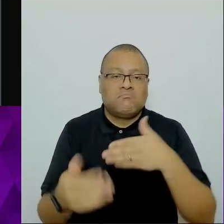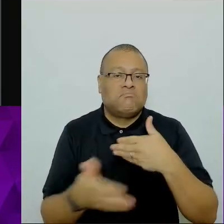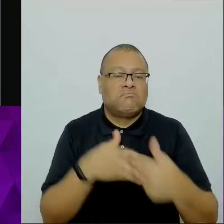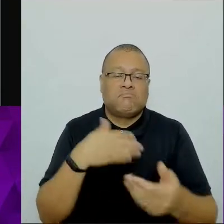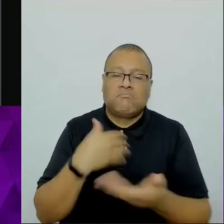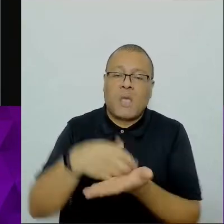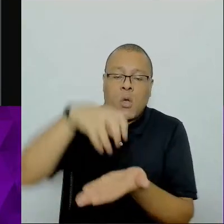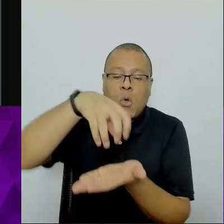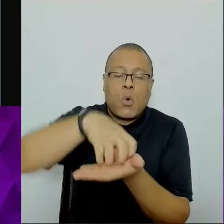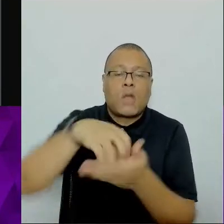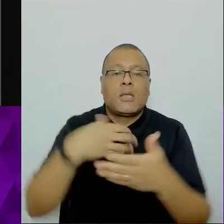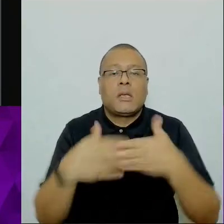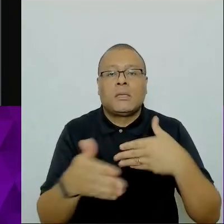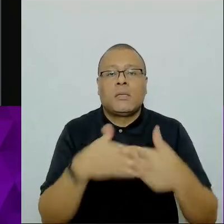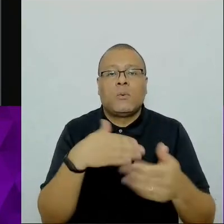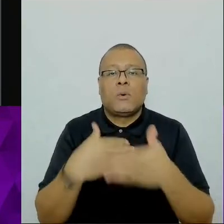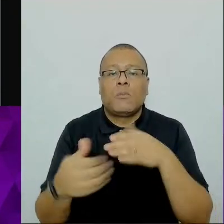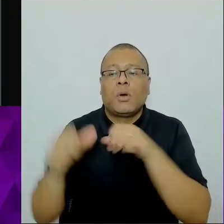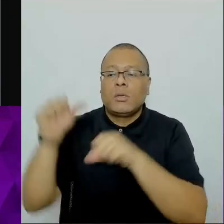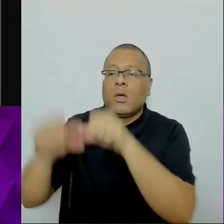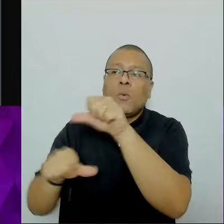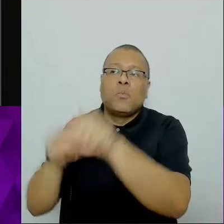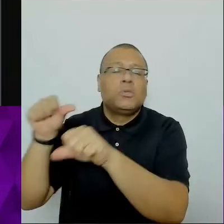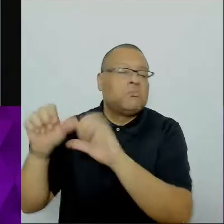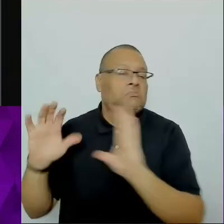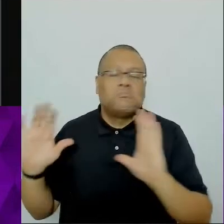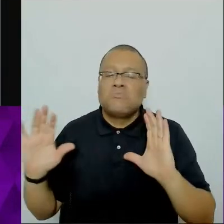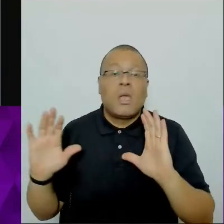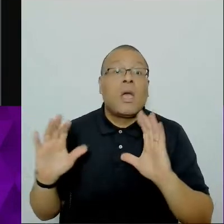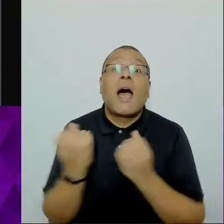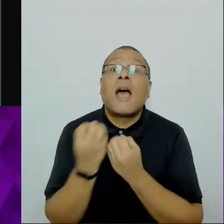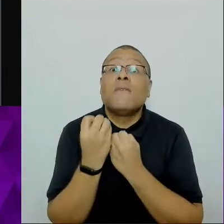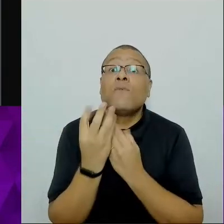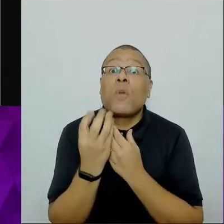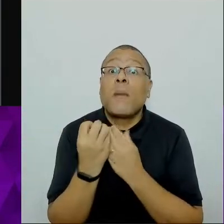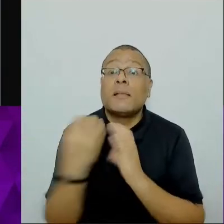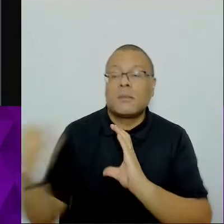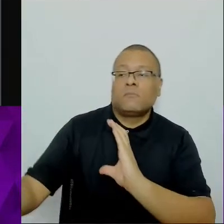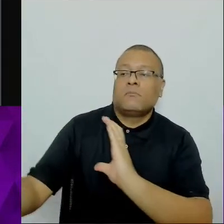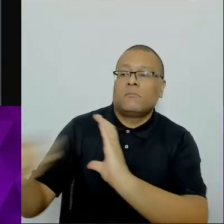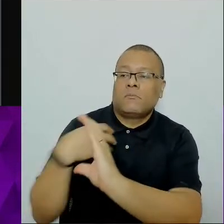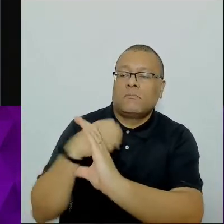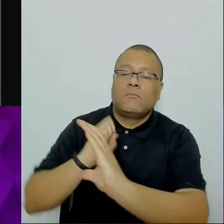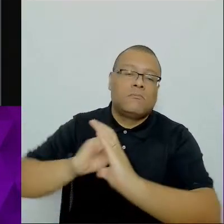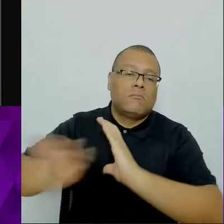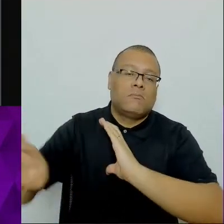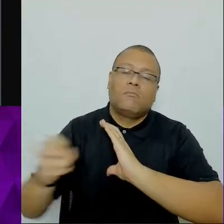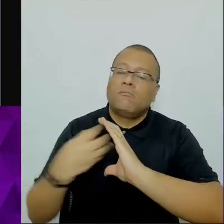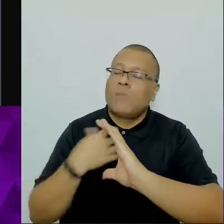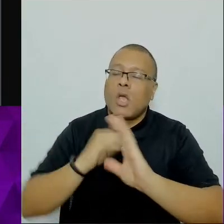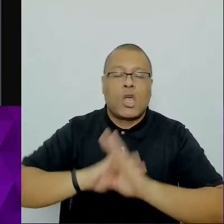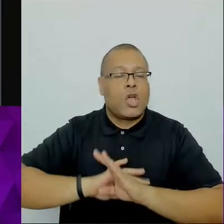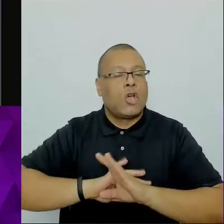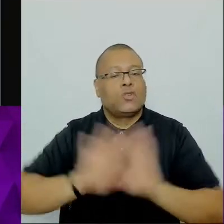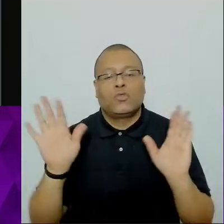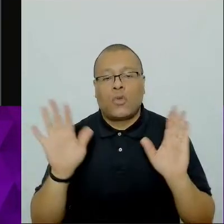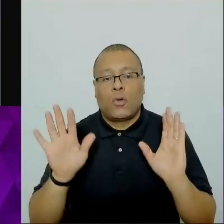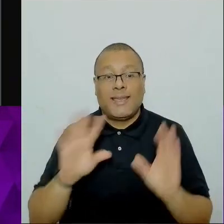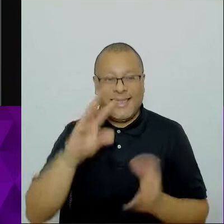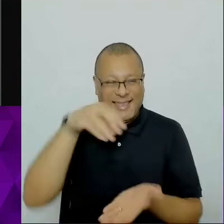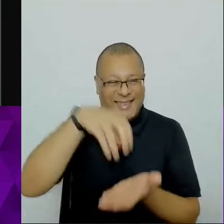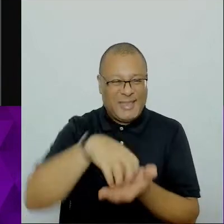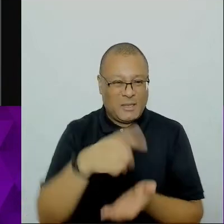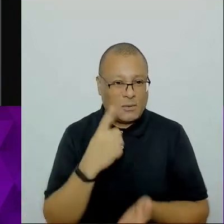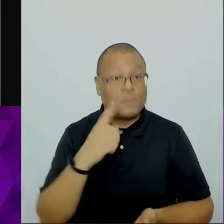quer saber qual é a implementação que você fez, ele quer saber o contrato de entrada e saída. E aqui dentro do nosso core, a gente